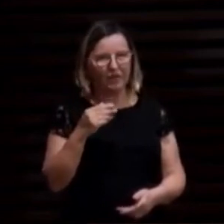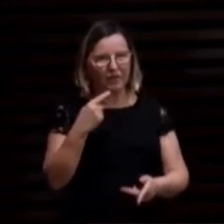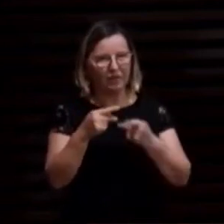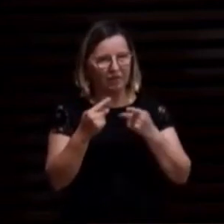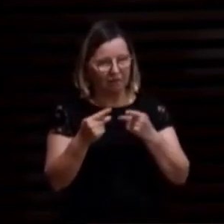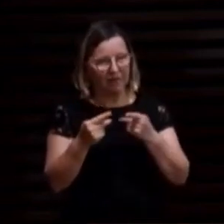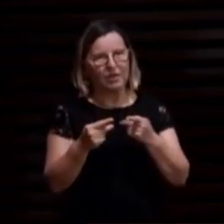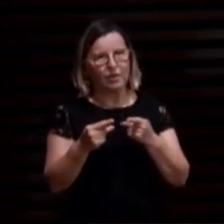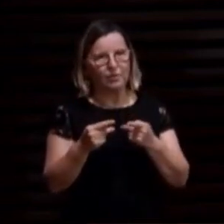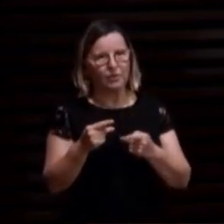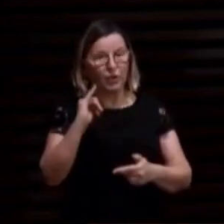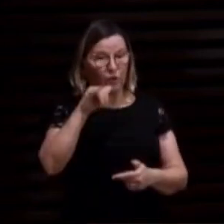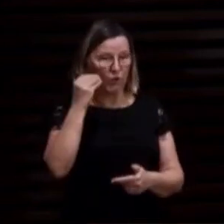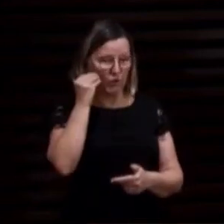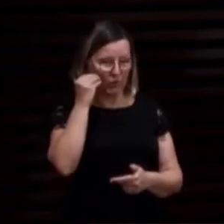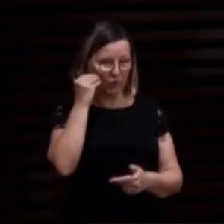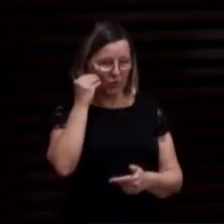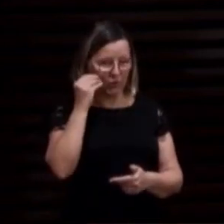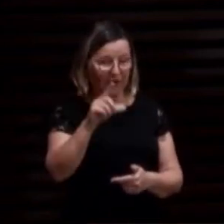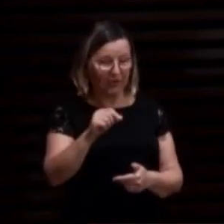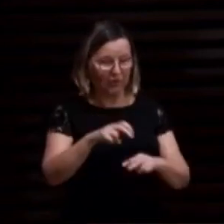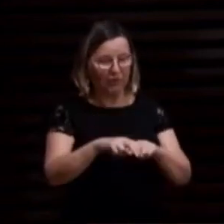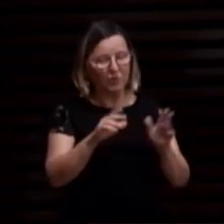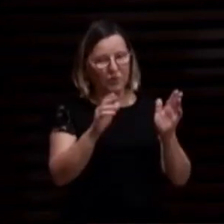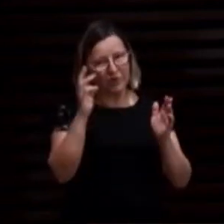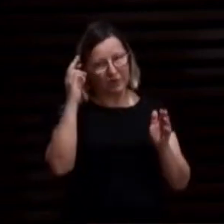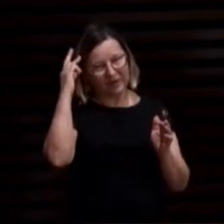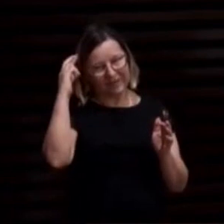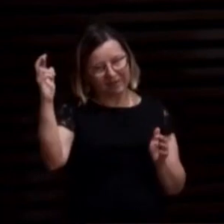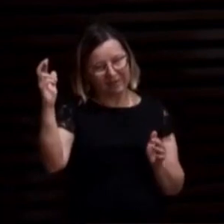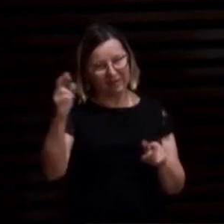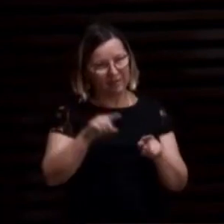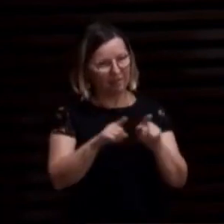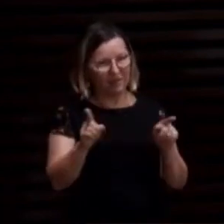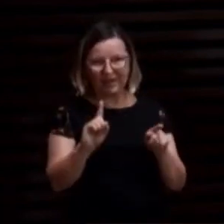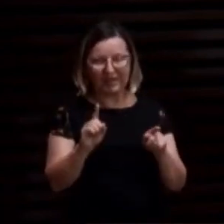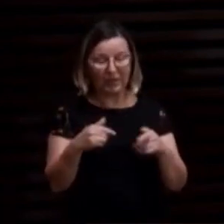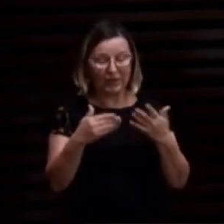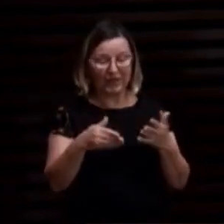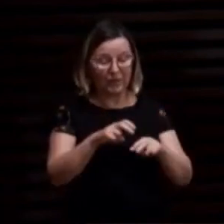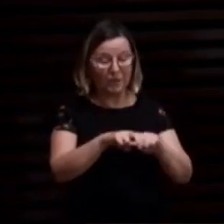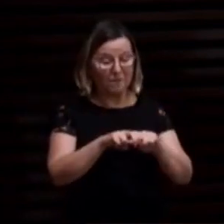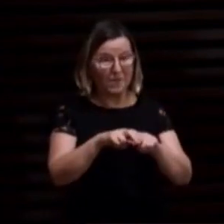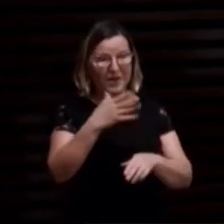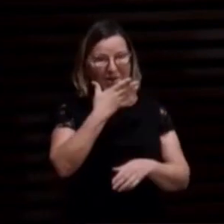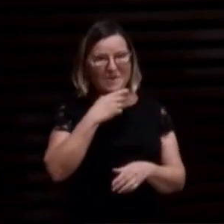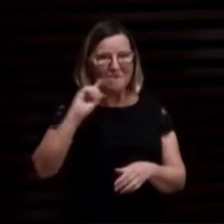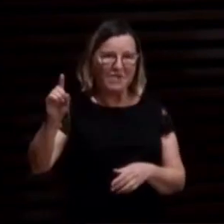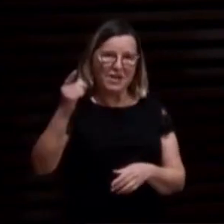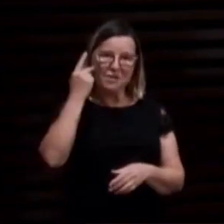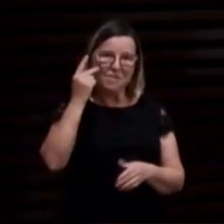Senhor, mas ele não foi dado pelo Pai ao Senhor. Mas